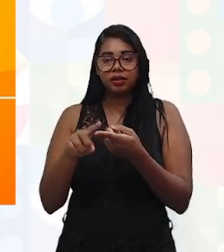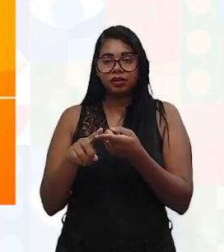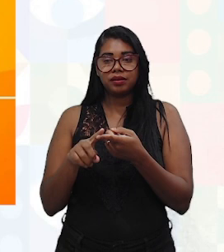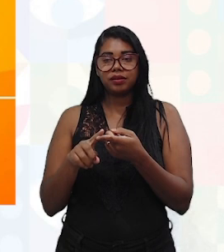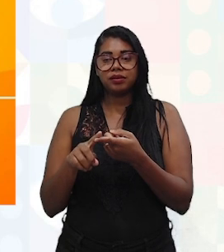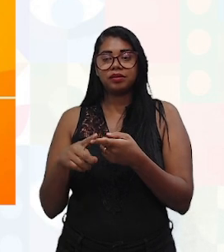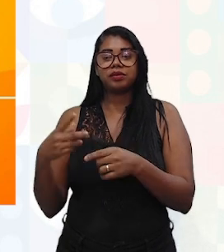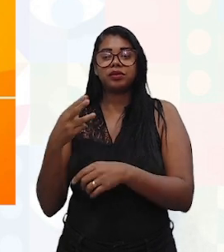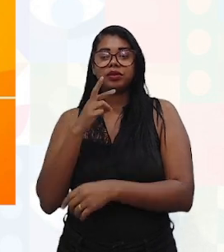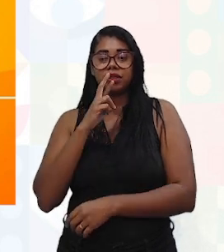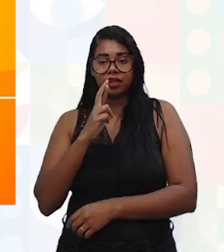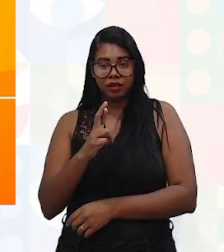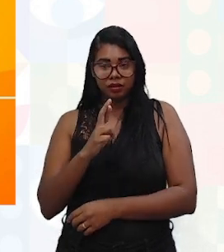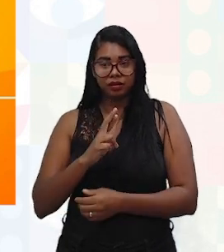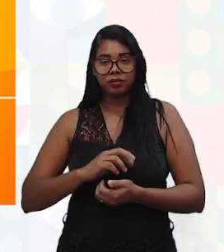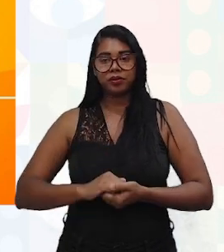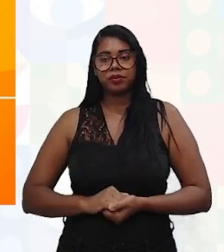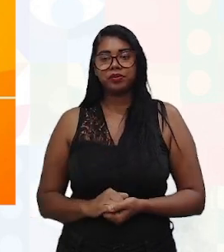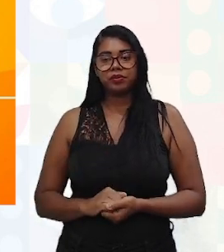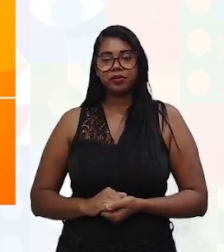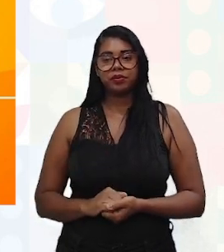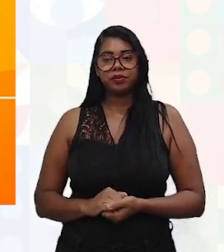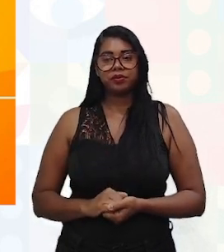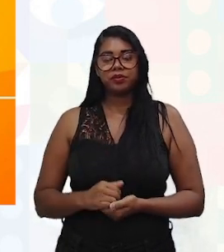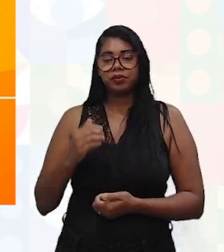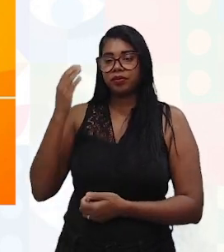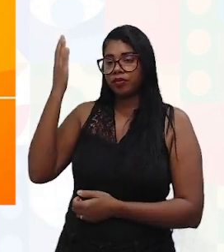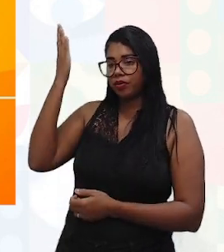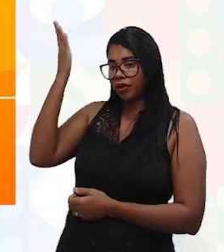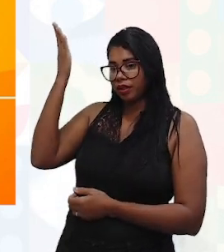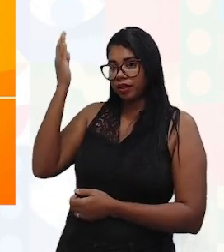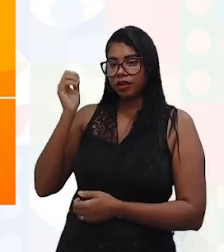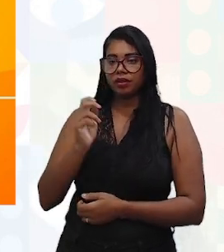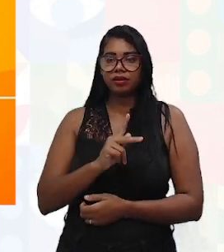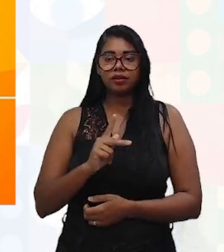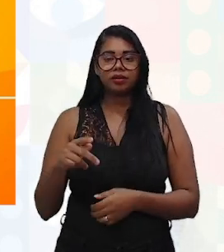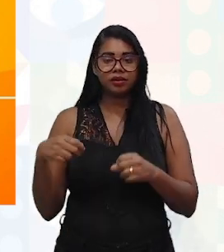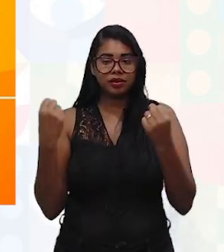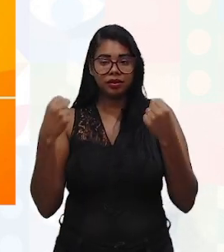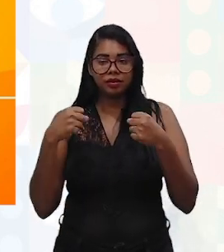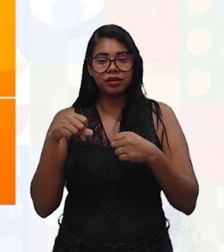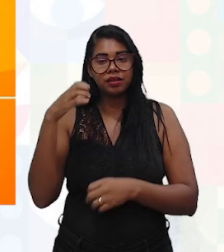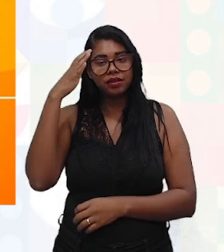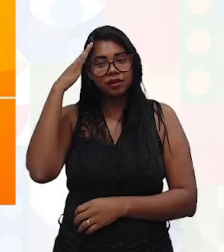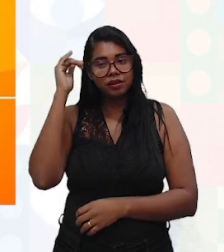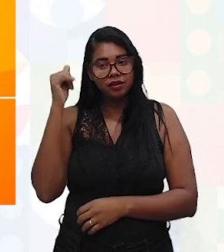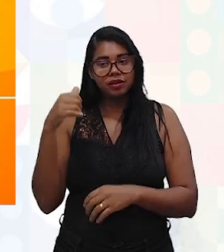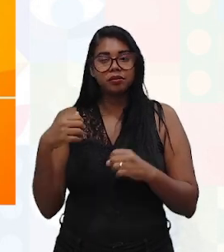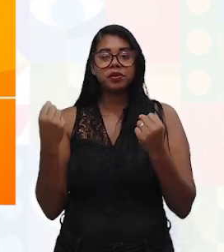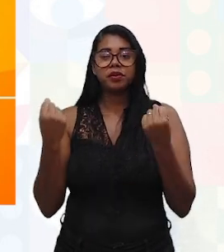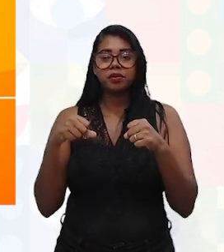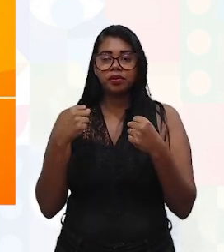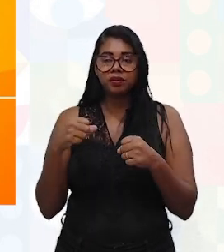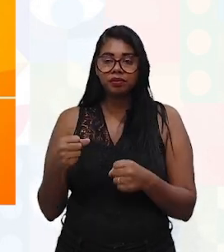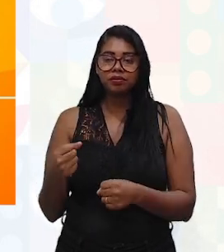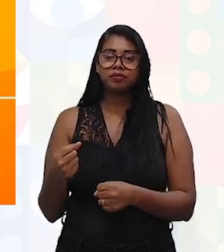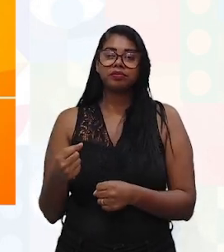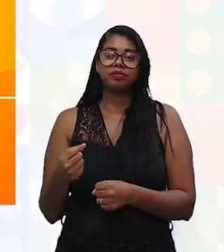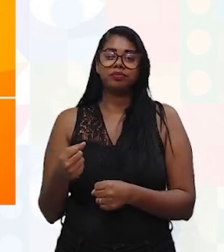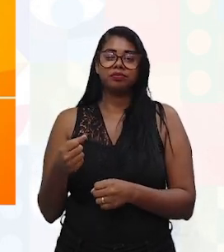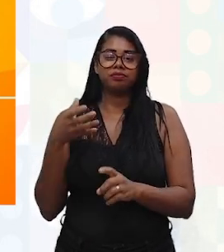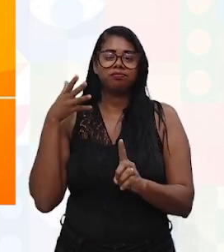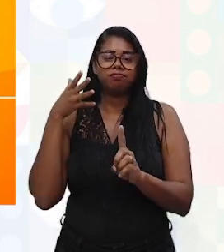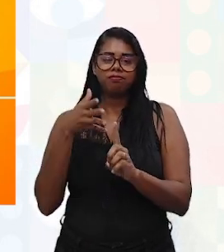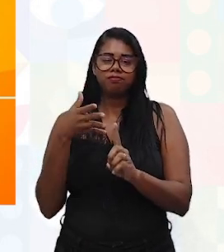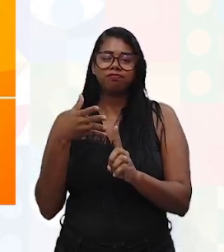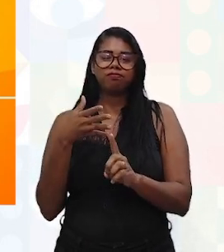busca dessas respostas. Eu, Cris Costa, preciso saber o que é preciso para que eu seja protagonista